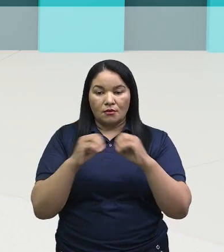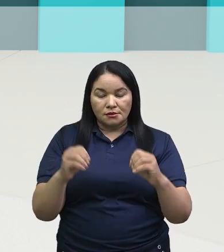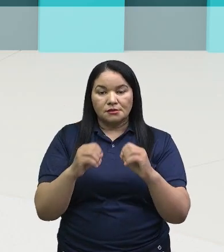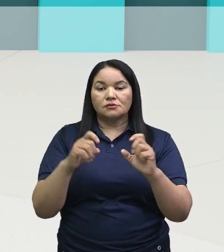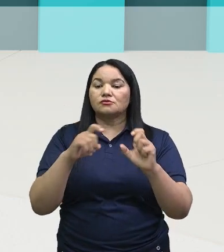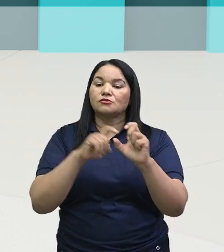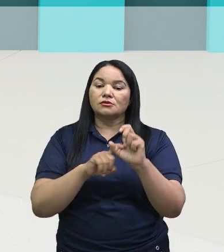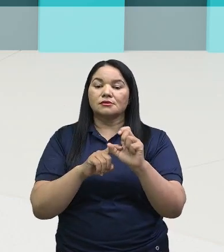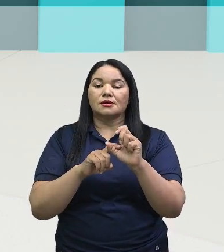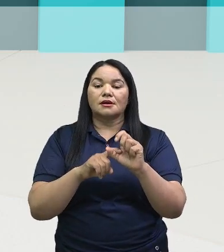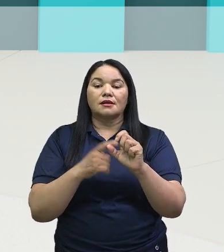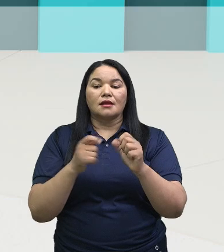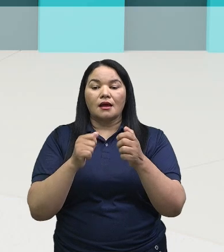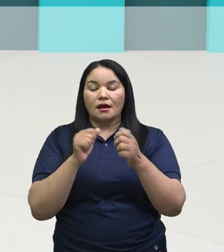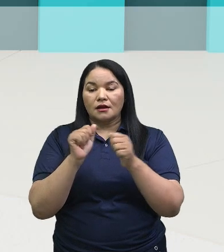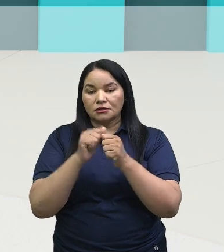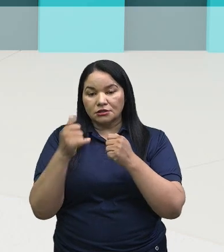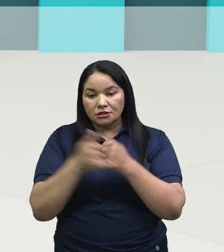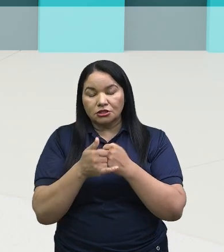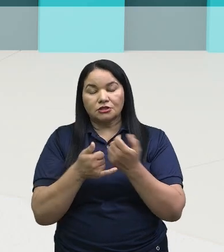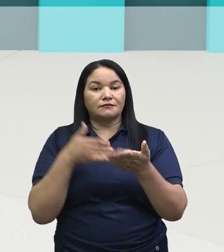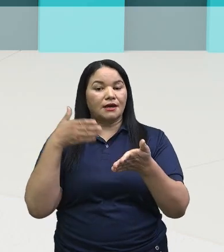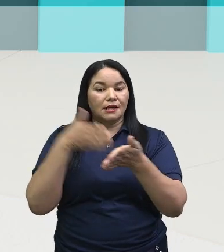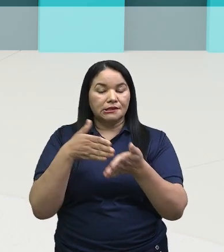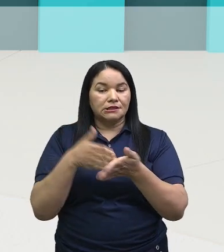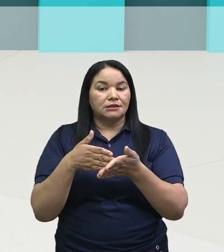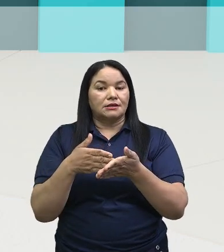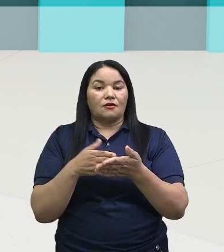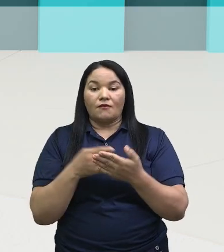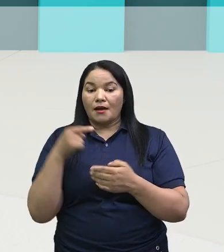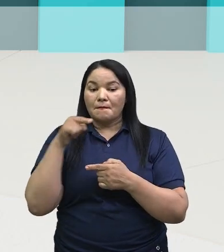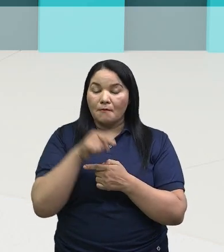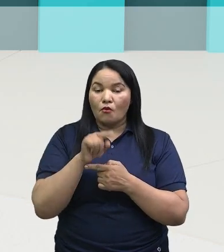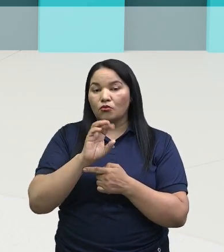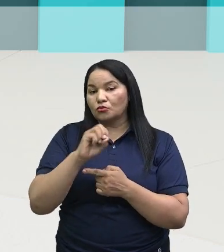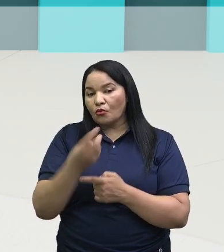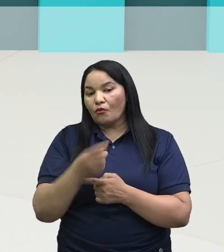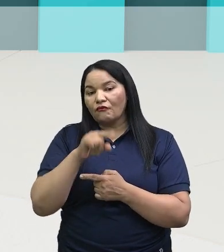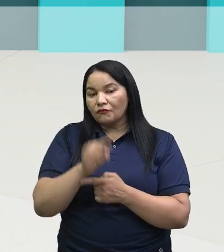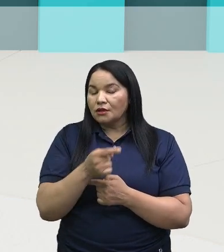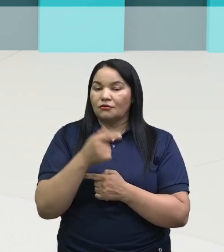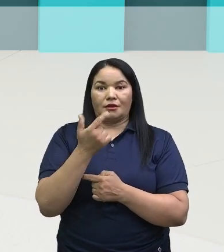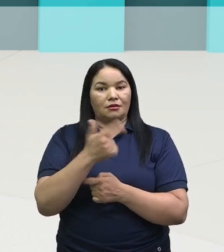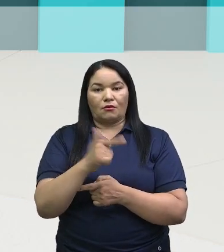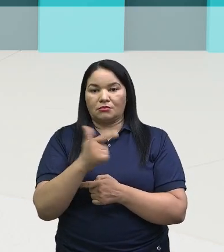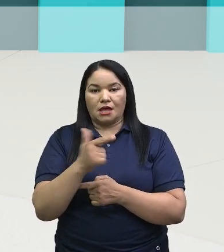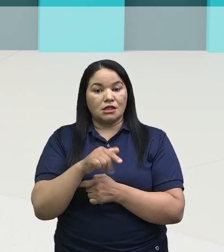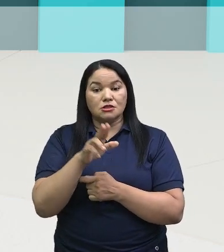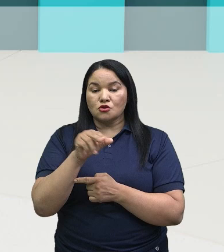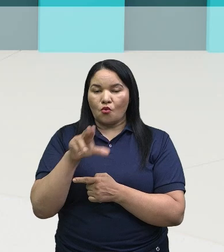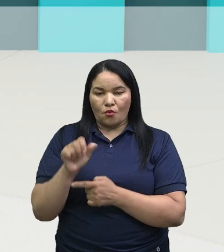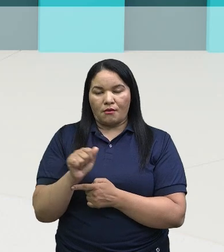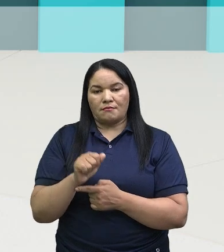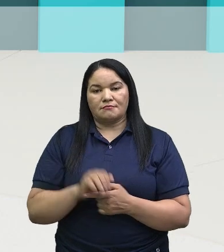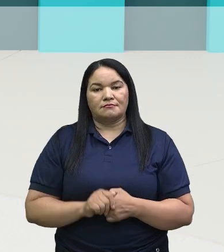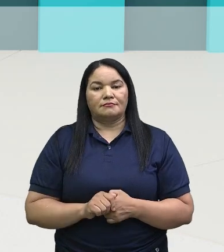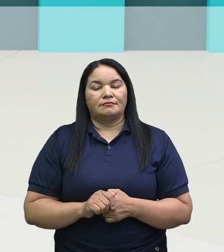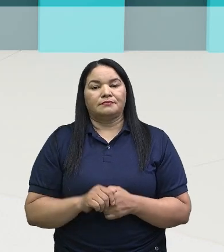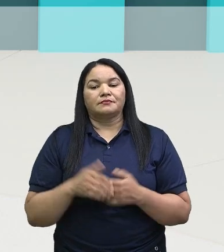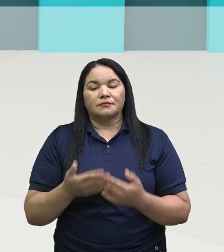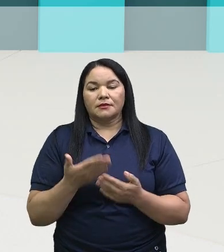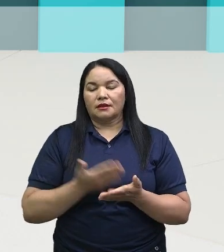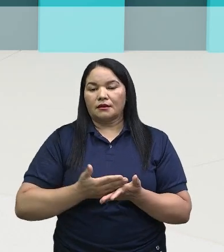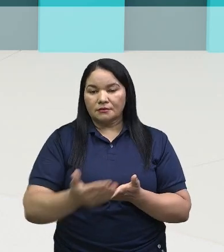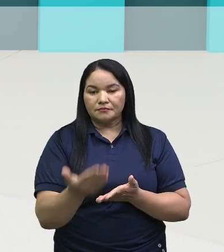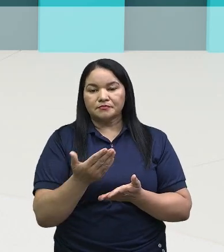subordinadas adjetivas restritivas, eu não vou ter vírgula, nunca eu vou ter vírgula, ok? Quero que vocês